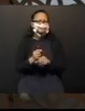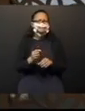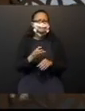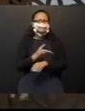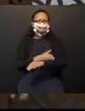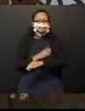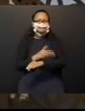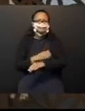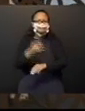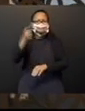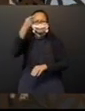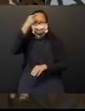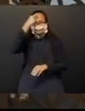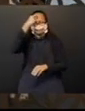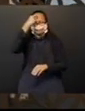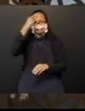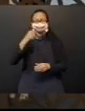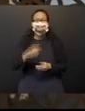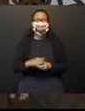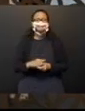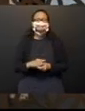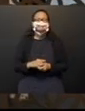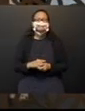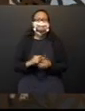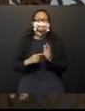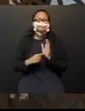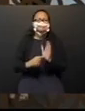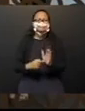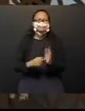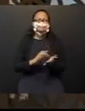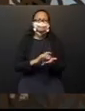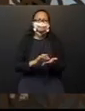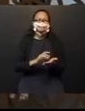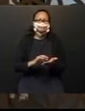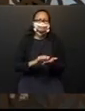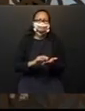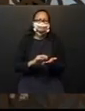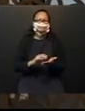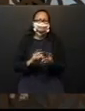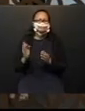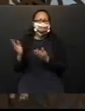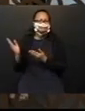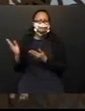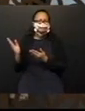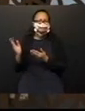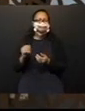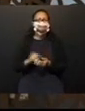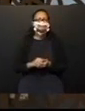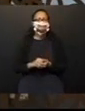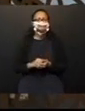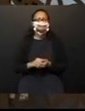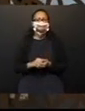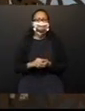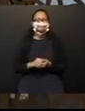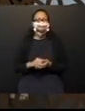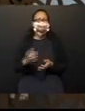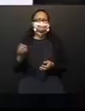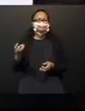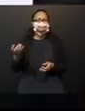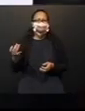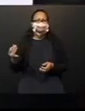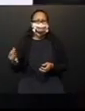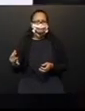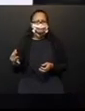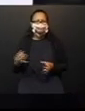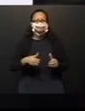gente, tá? E aí mostra a calculadora, né, que a gente comentou, para contar pontos em um